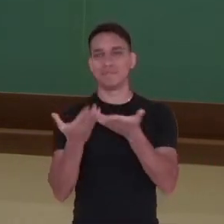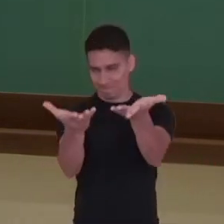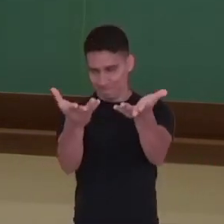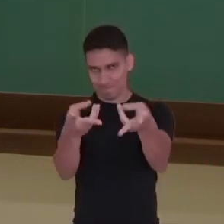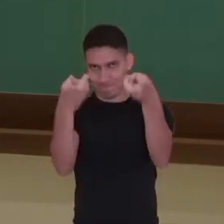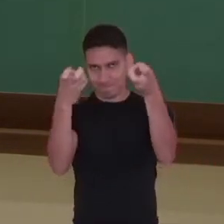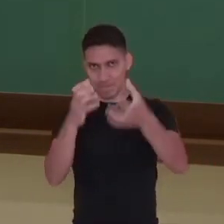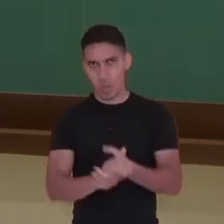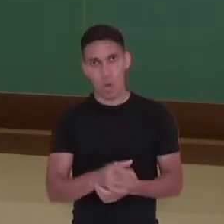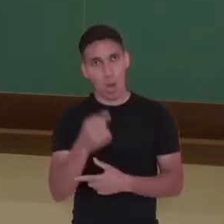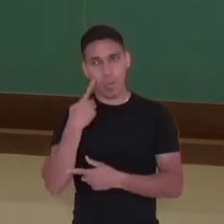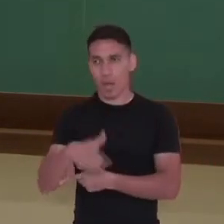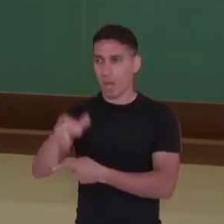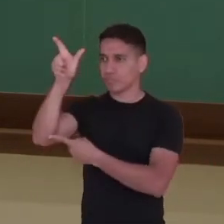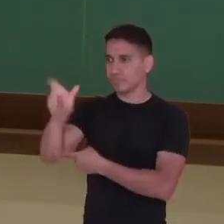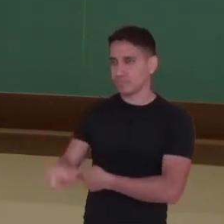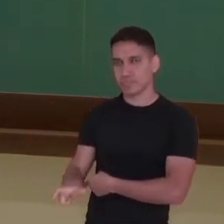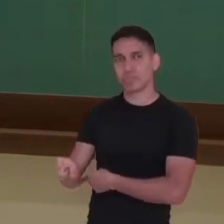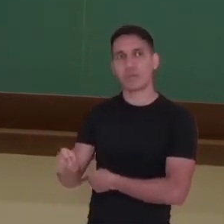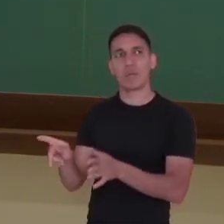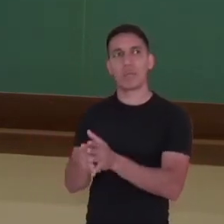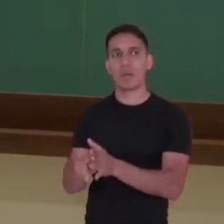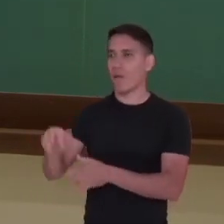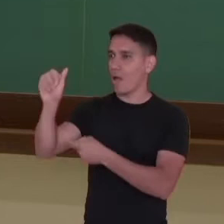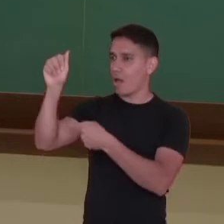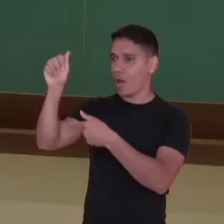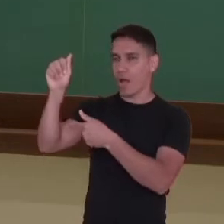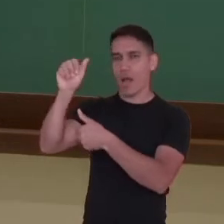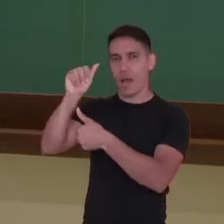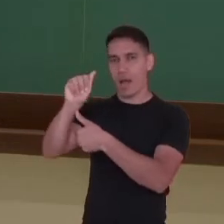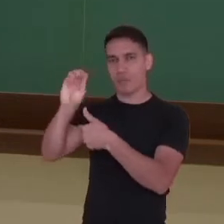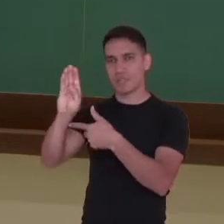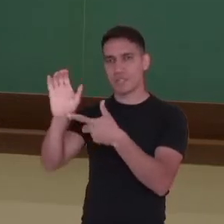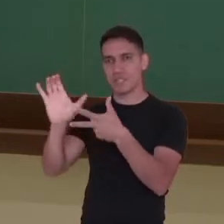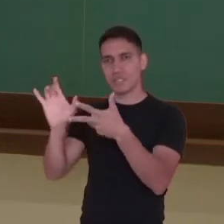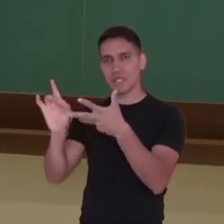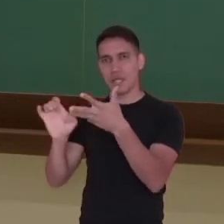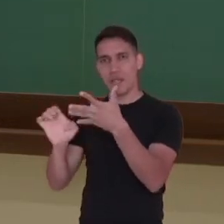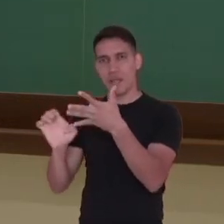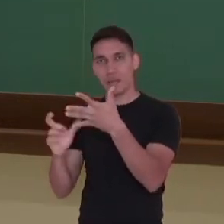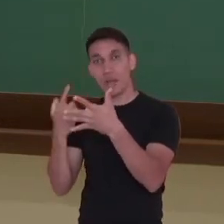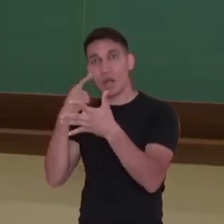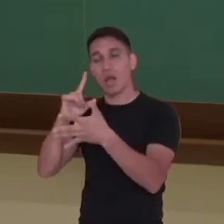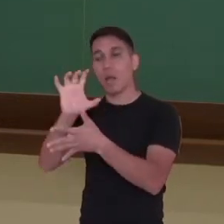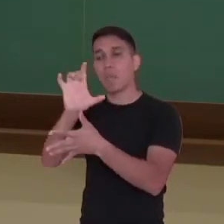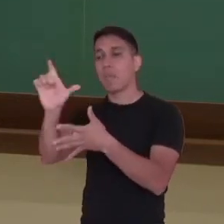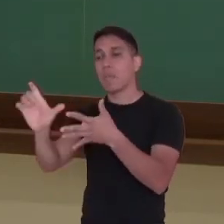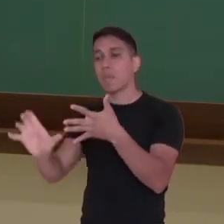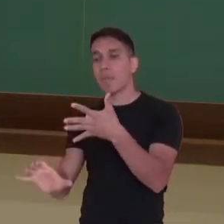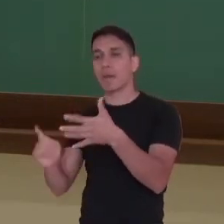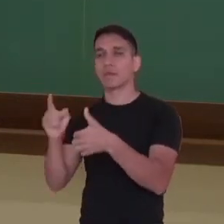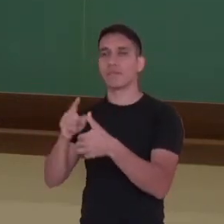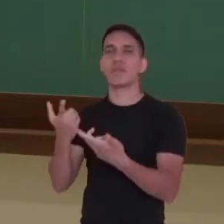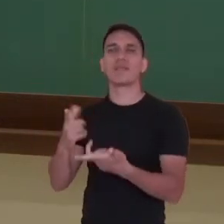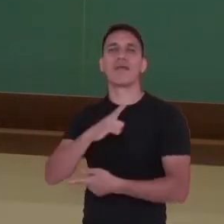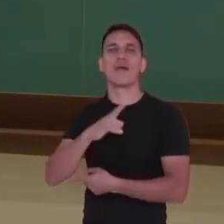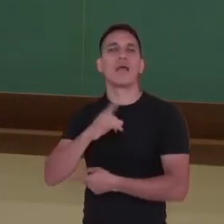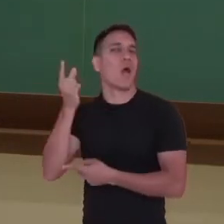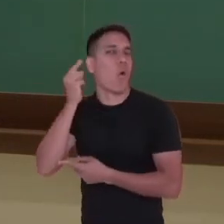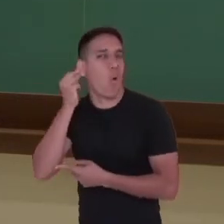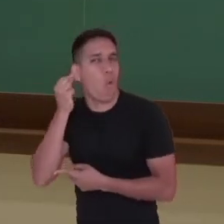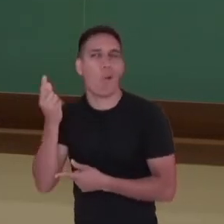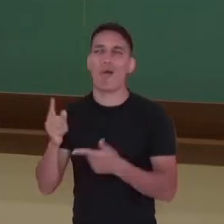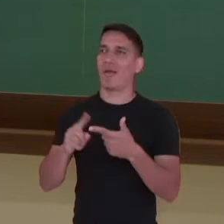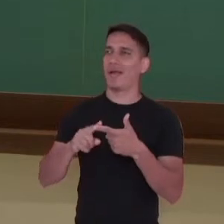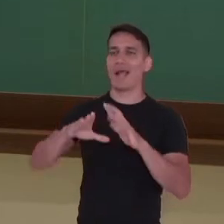Então vamos ver a primeira coluna. De A até E, nós temos órgãos: orelhas,